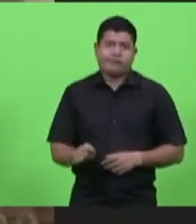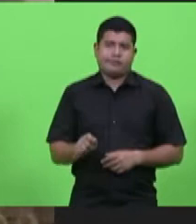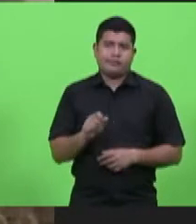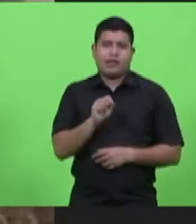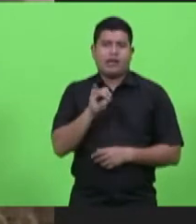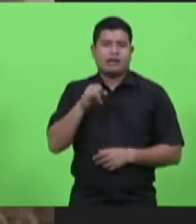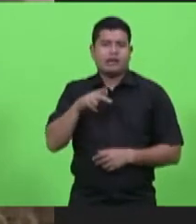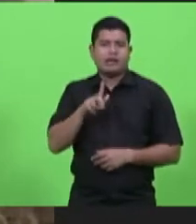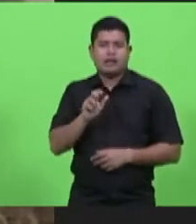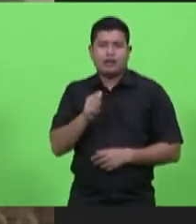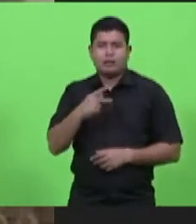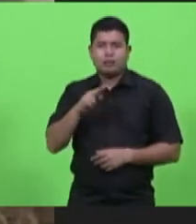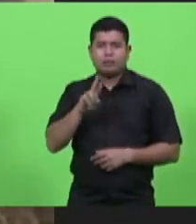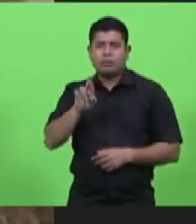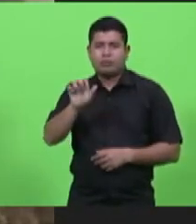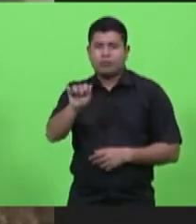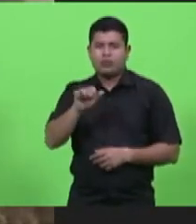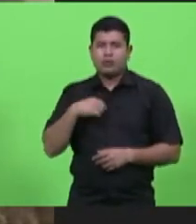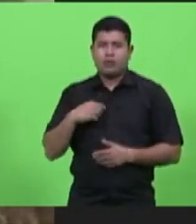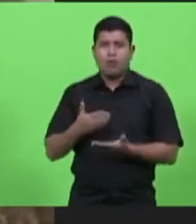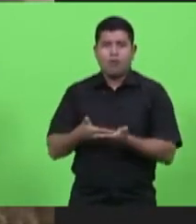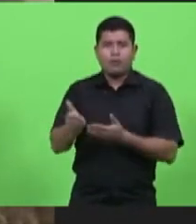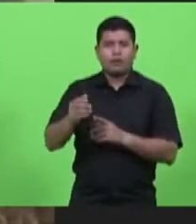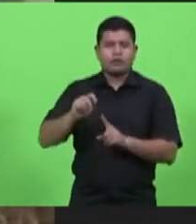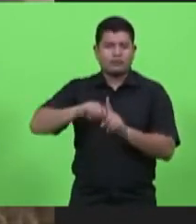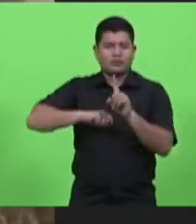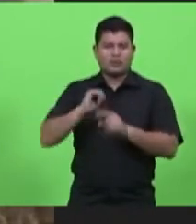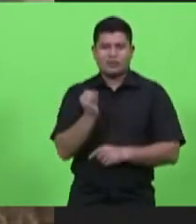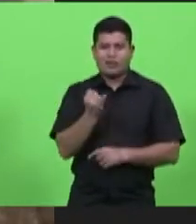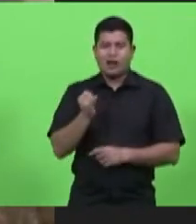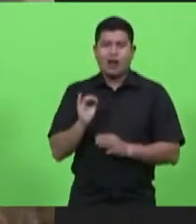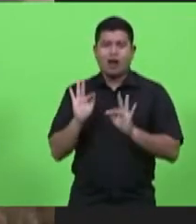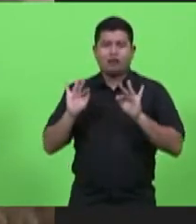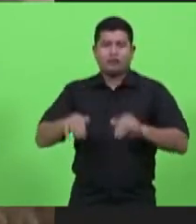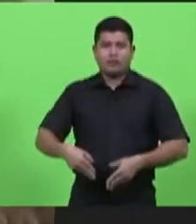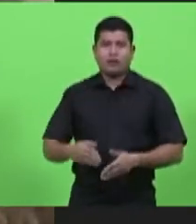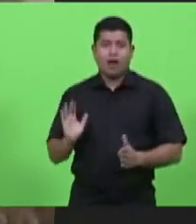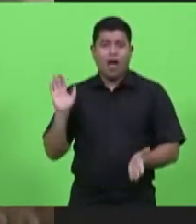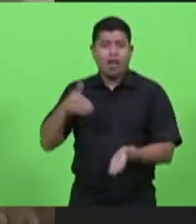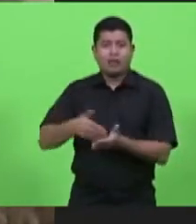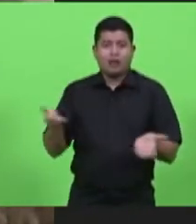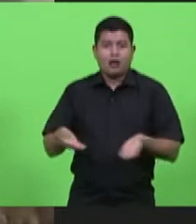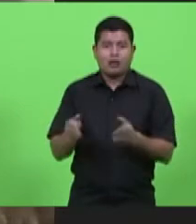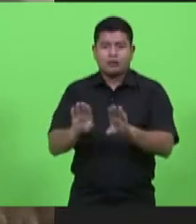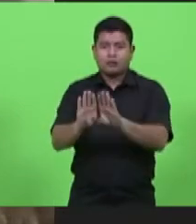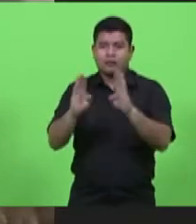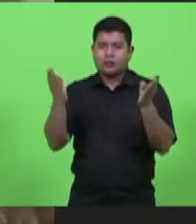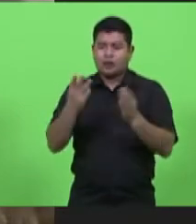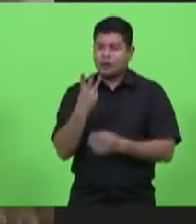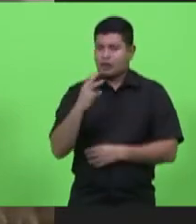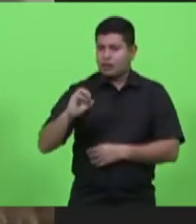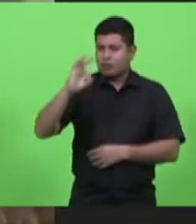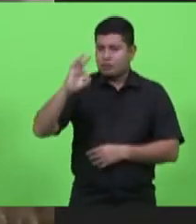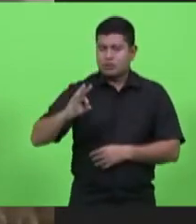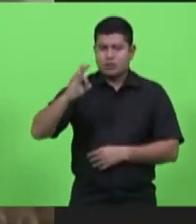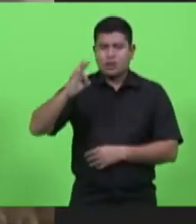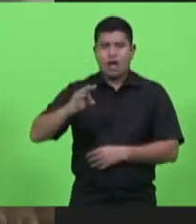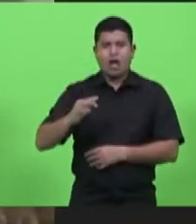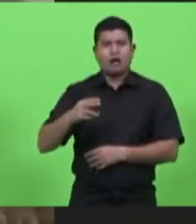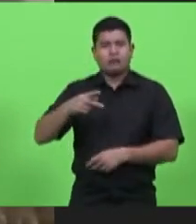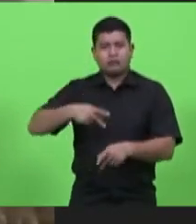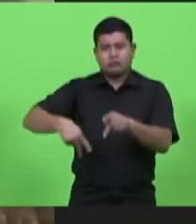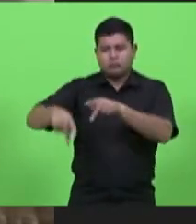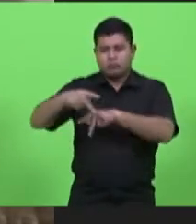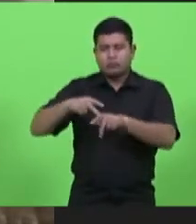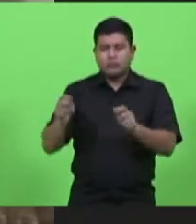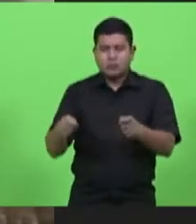estão no final do ciclo da pandemia. E lá até hoje os templos permanecem abertos com 30% da sua capacidade.